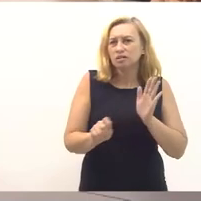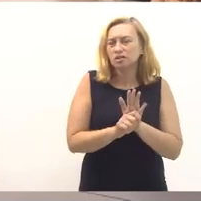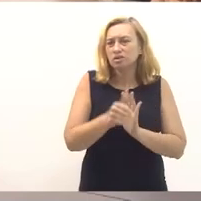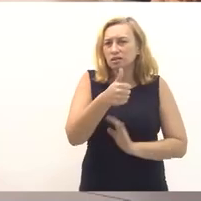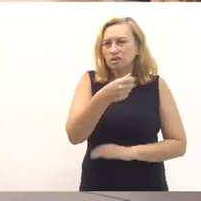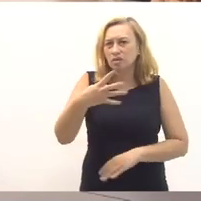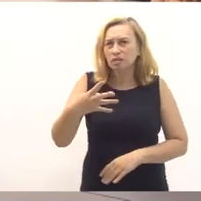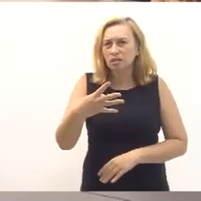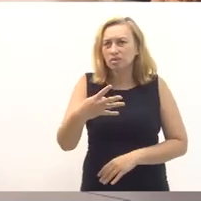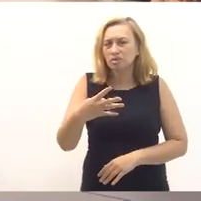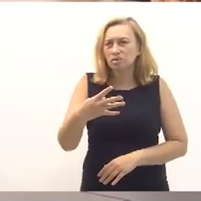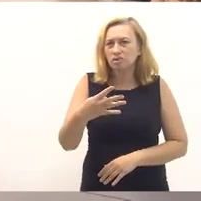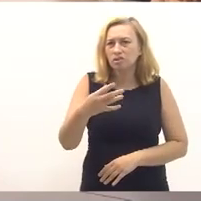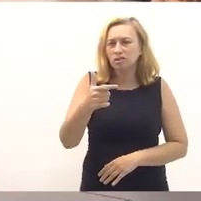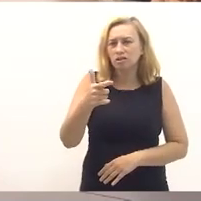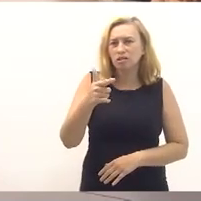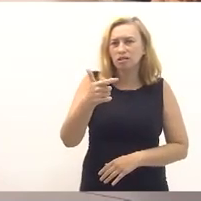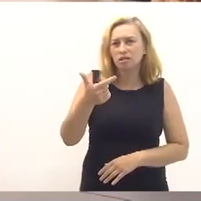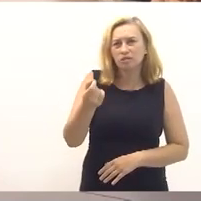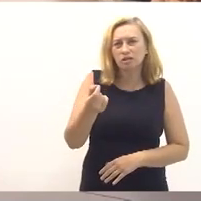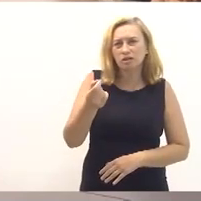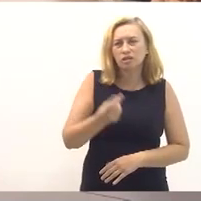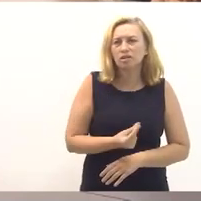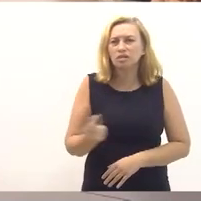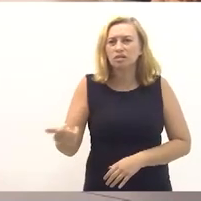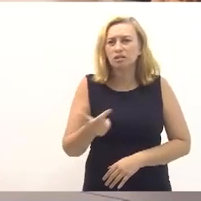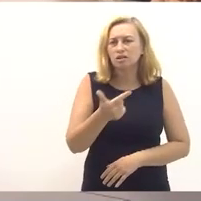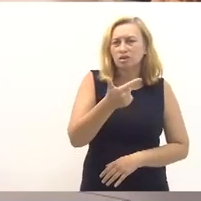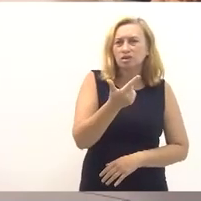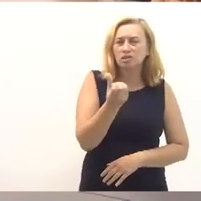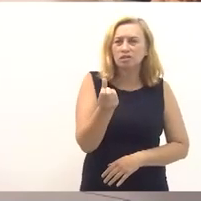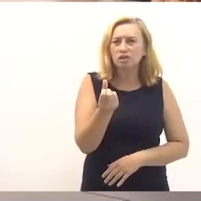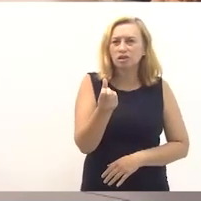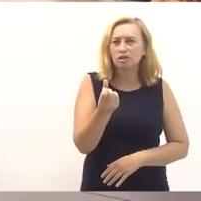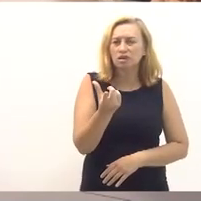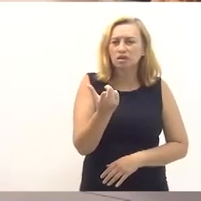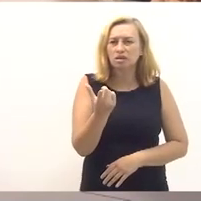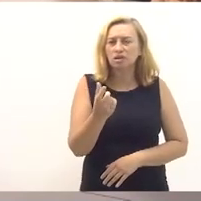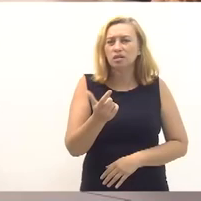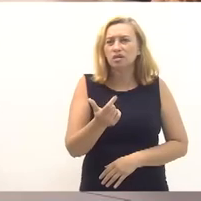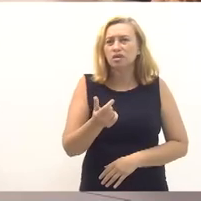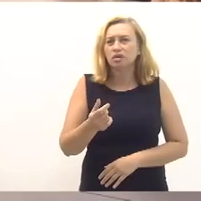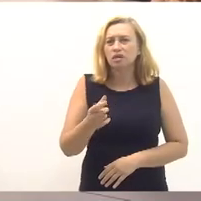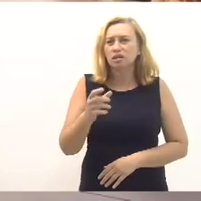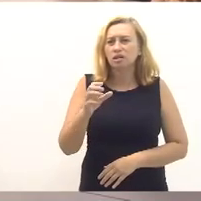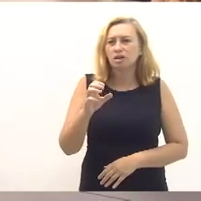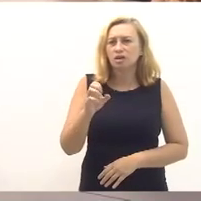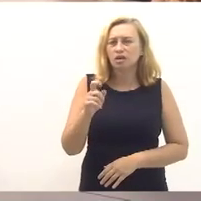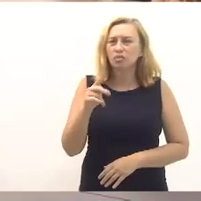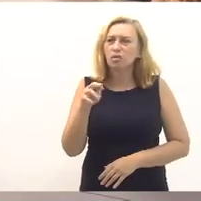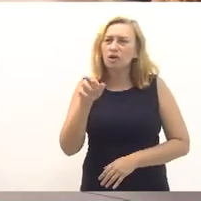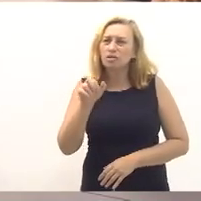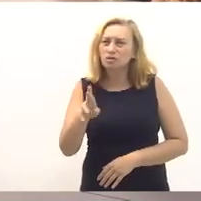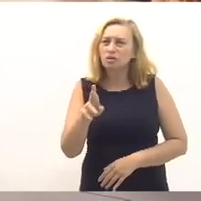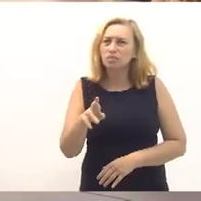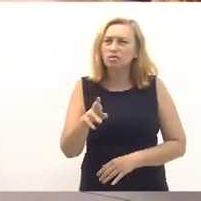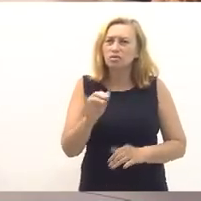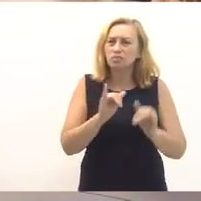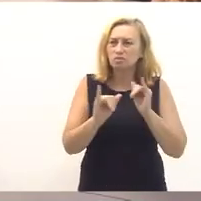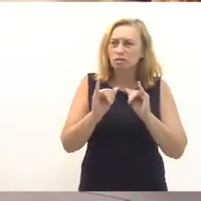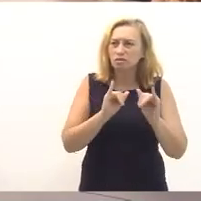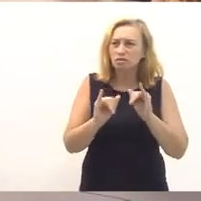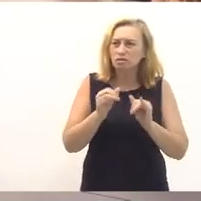14 e 20 no Jardim de Alah saída as 16 e 20 rumor patroa e aqui a nossa divulgação